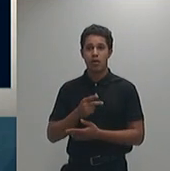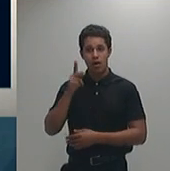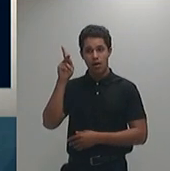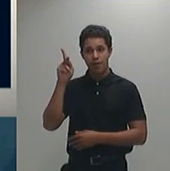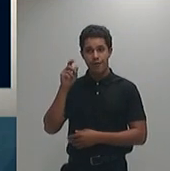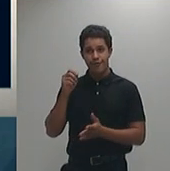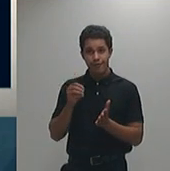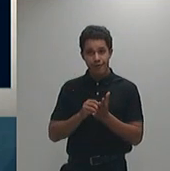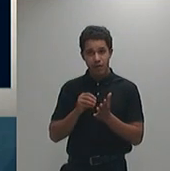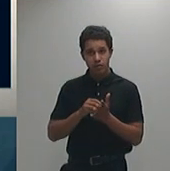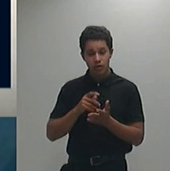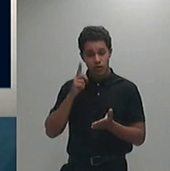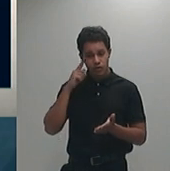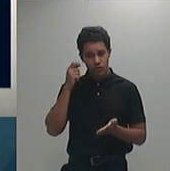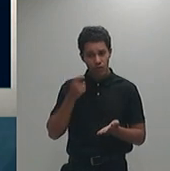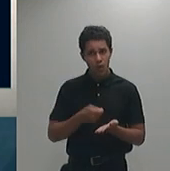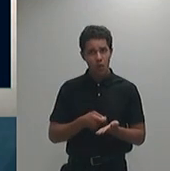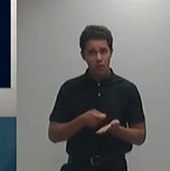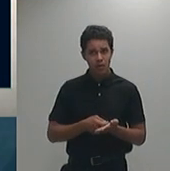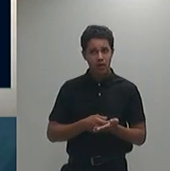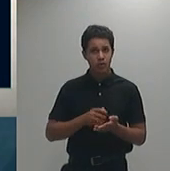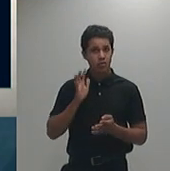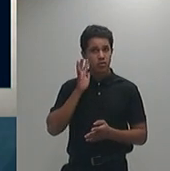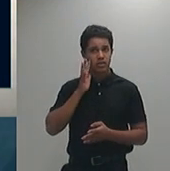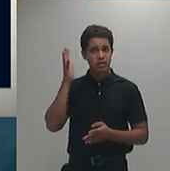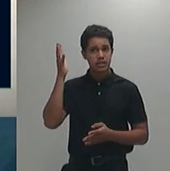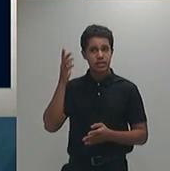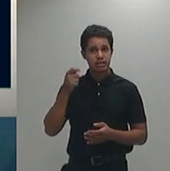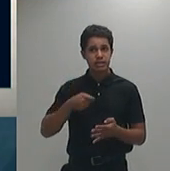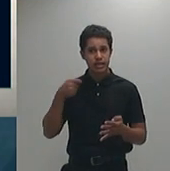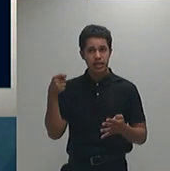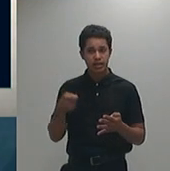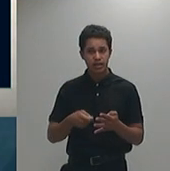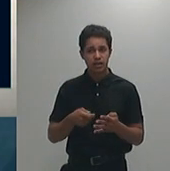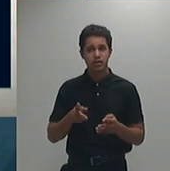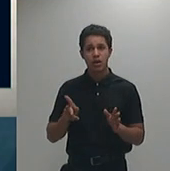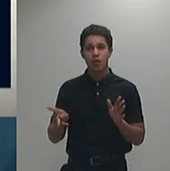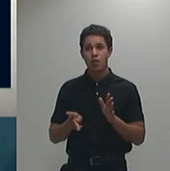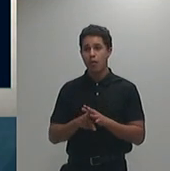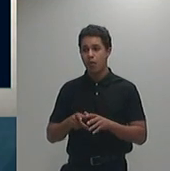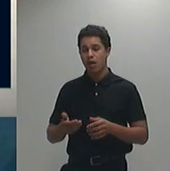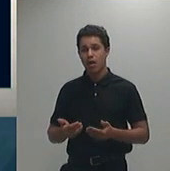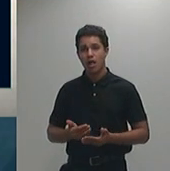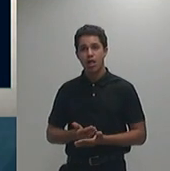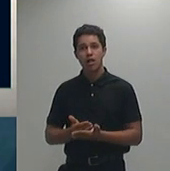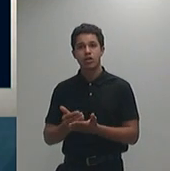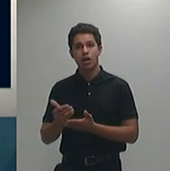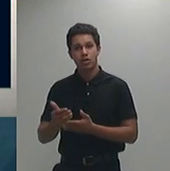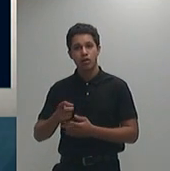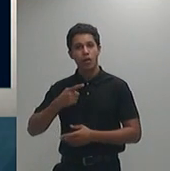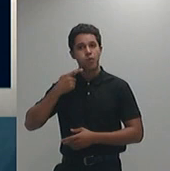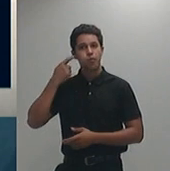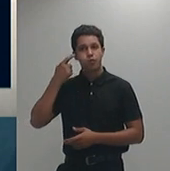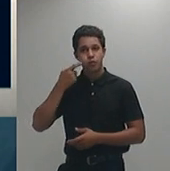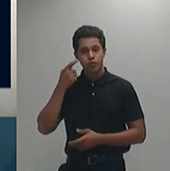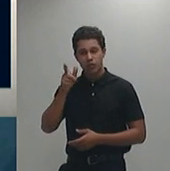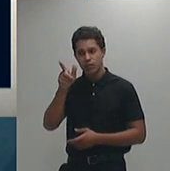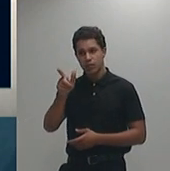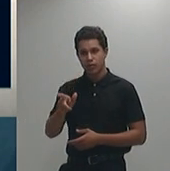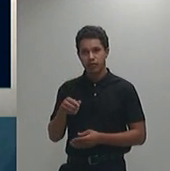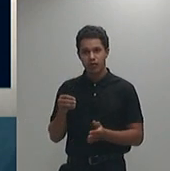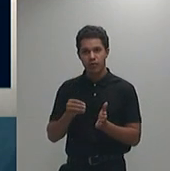de sentença se desenvolve por iniciativa do advogado credor dos honorários